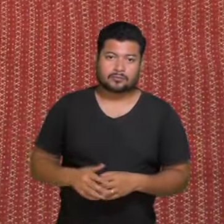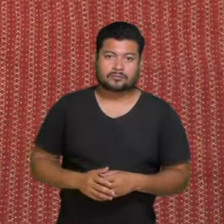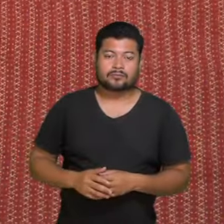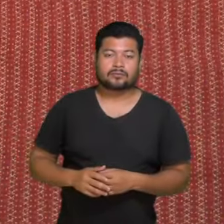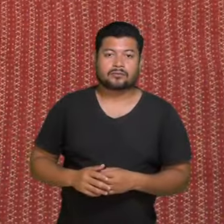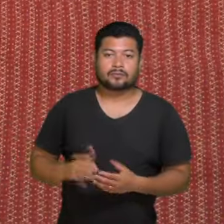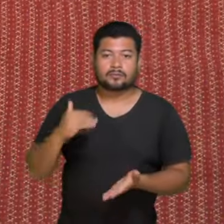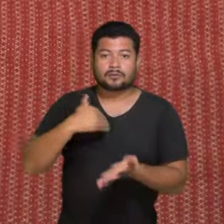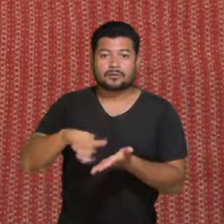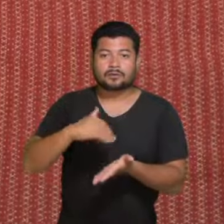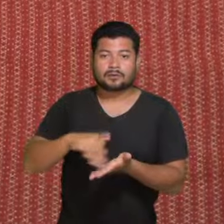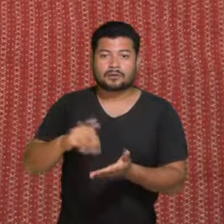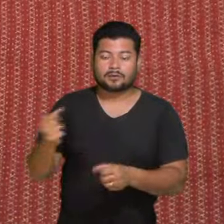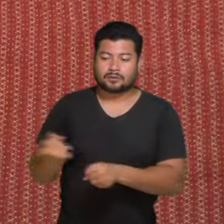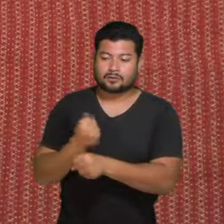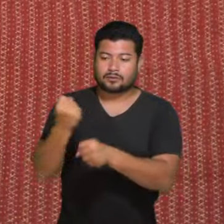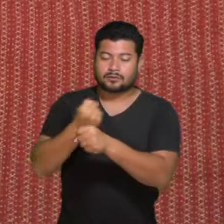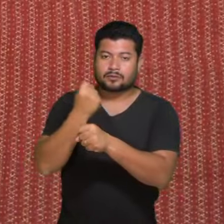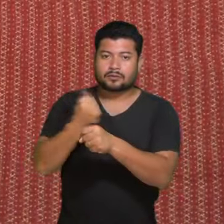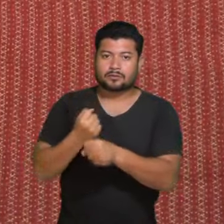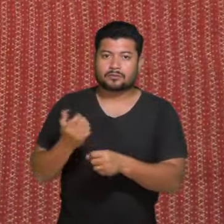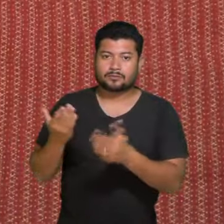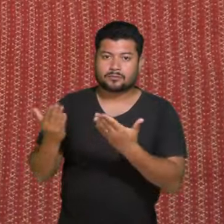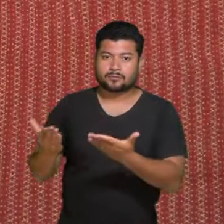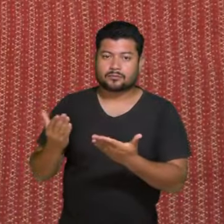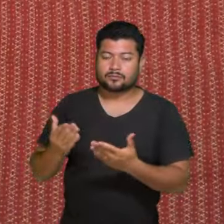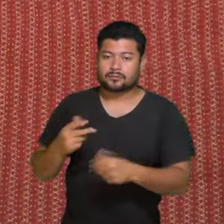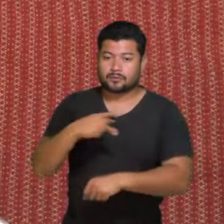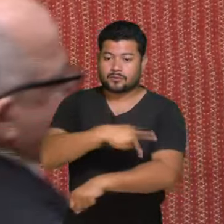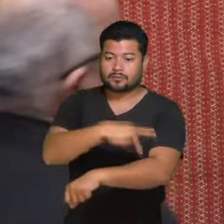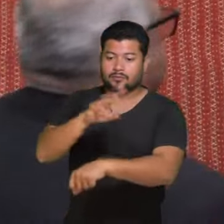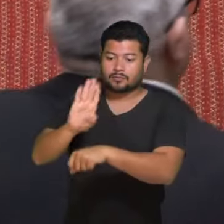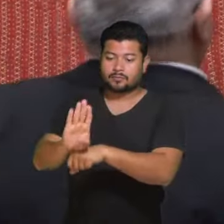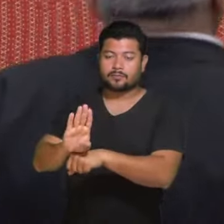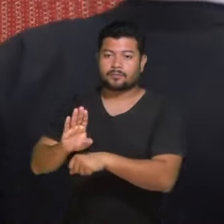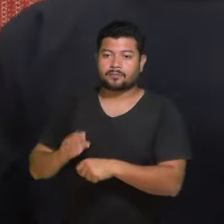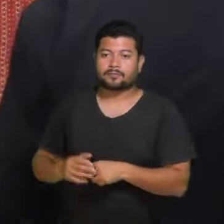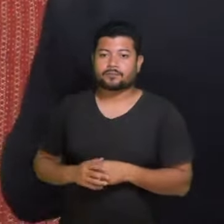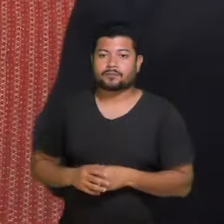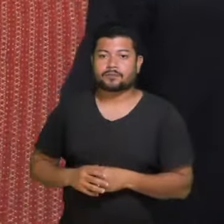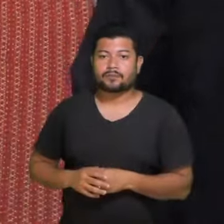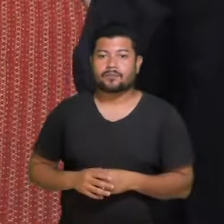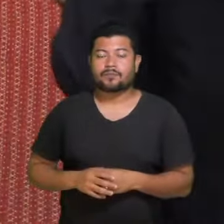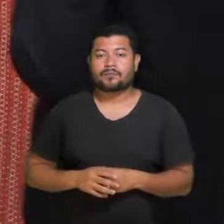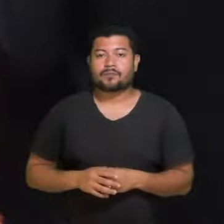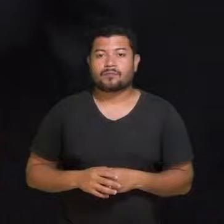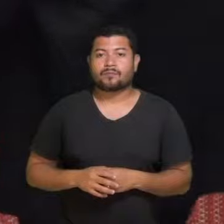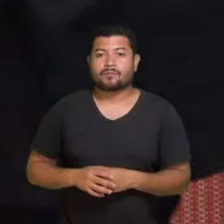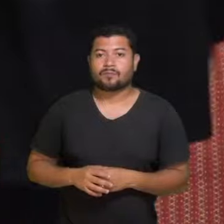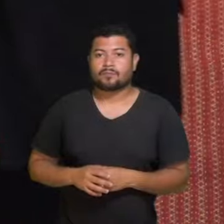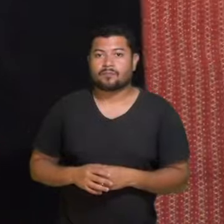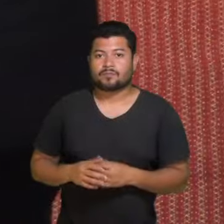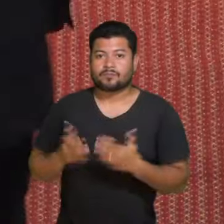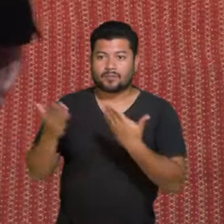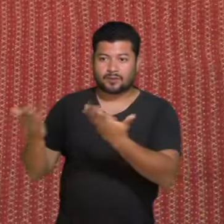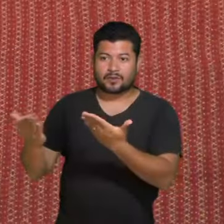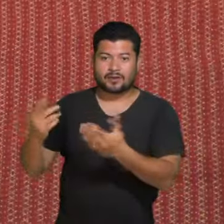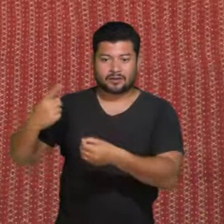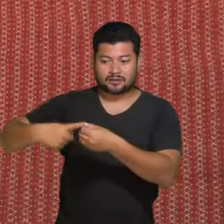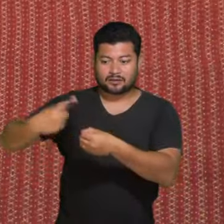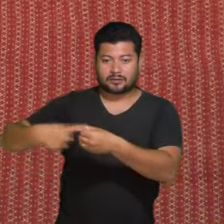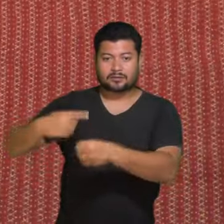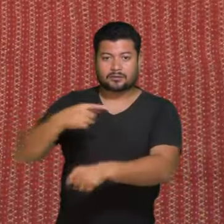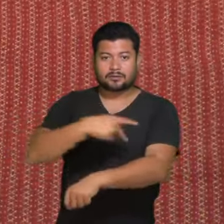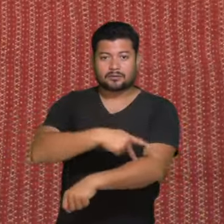Belo, do PP, e a Marley, que é secretária-geral do partido PP, professora do município de Porto Belo. Para ver que lá em Porto Belo nós temos uma